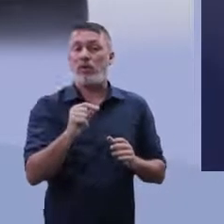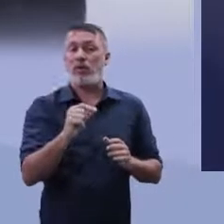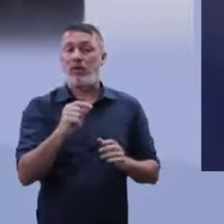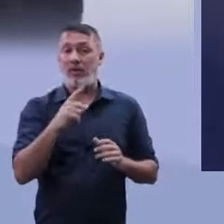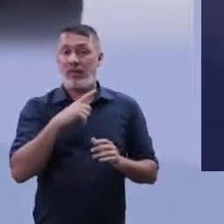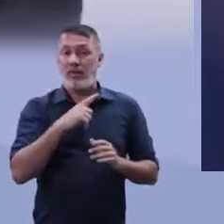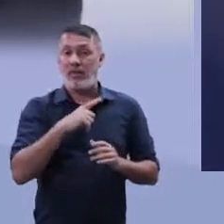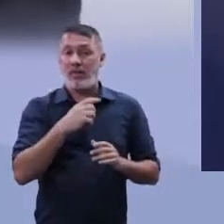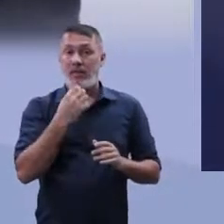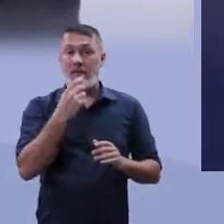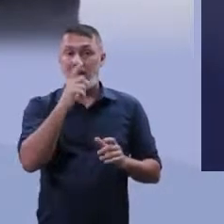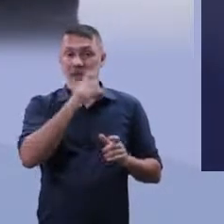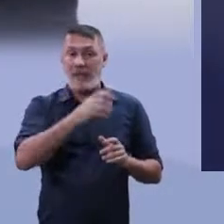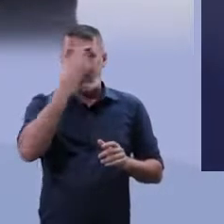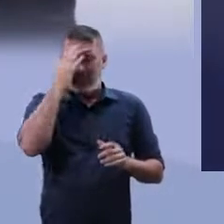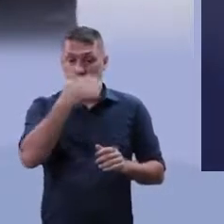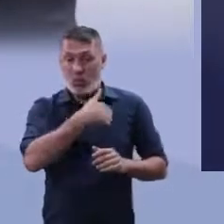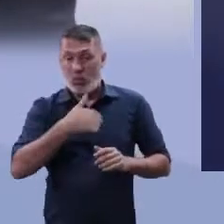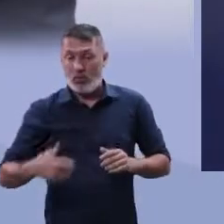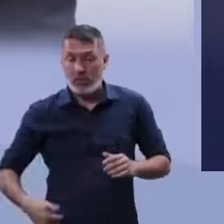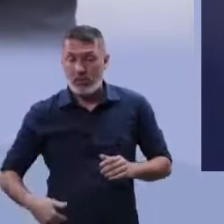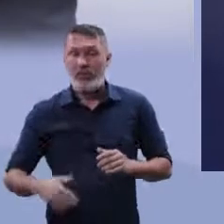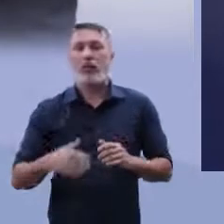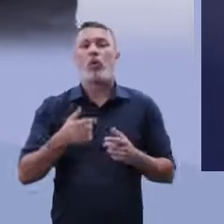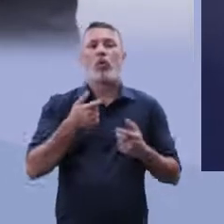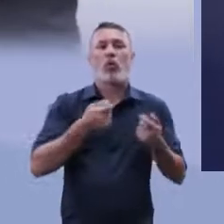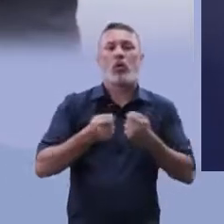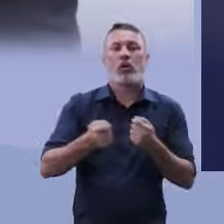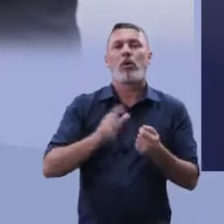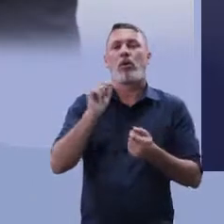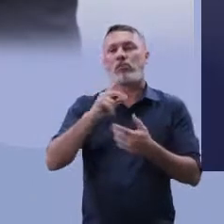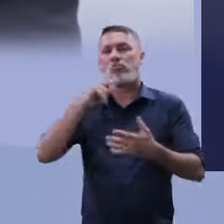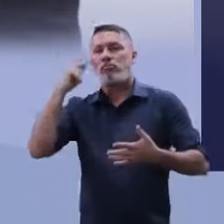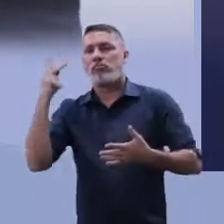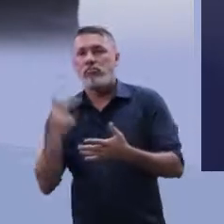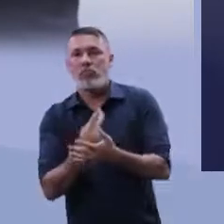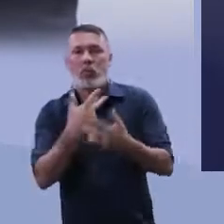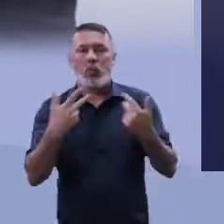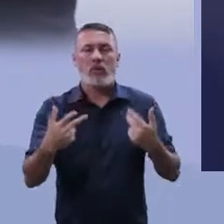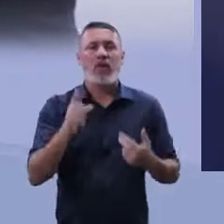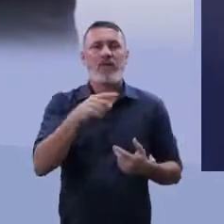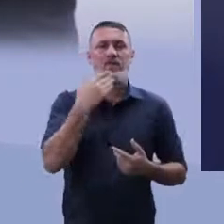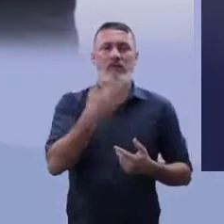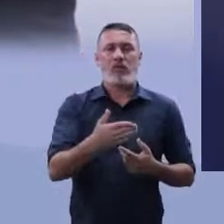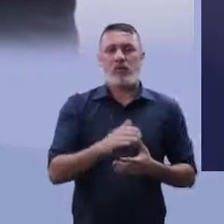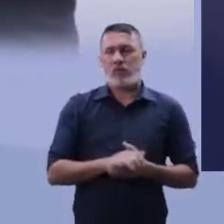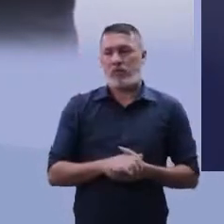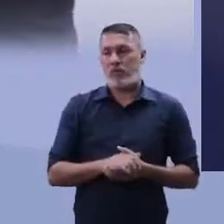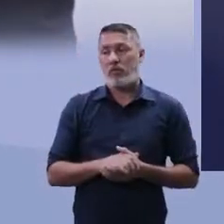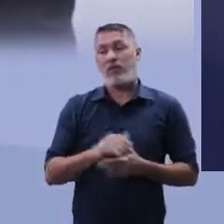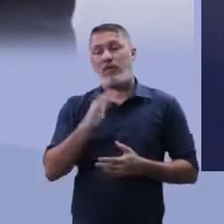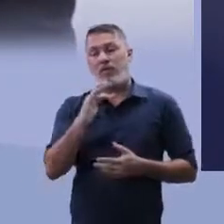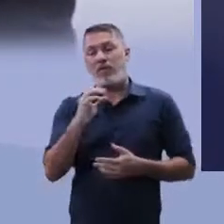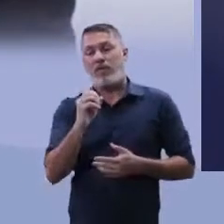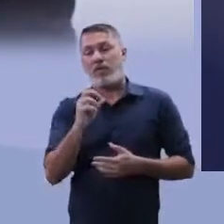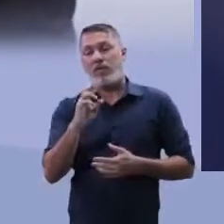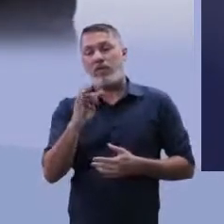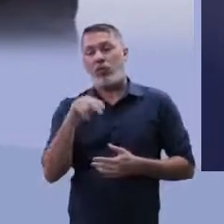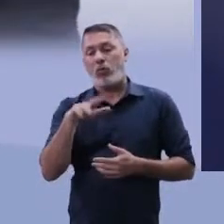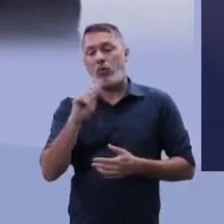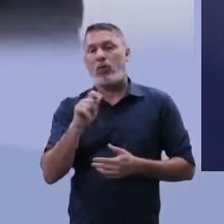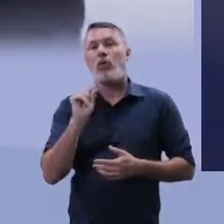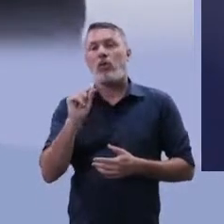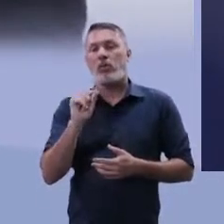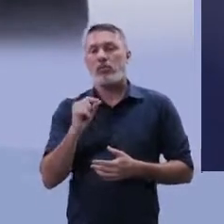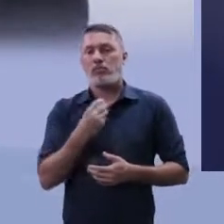sorte. E ele vai dizer o seguinte, que o bom príncipe é aquele que sabe usar a imprevisibilidade das circunstâncias ao seu favor. Então